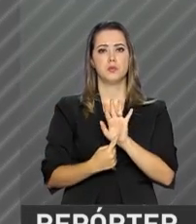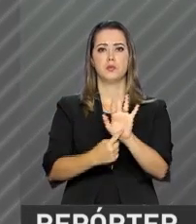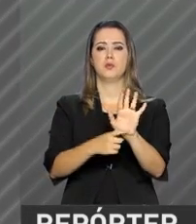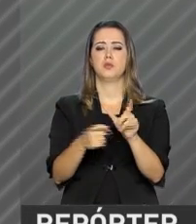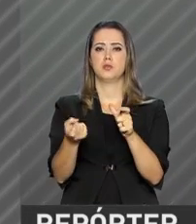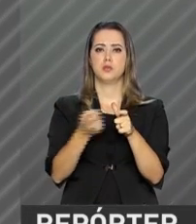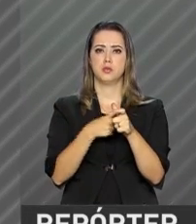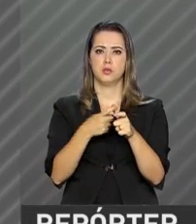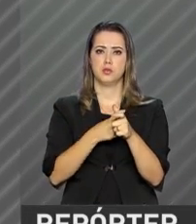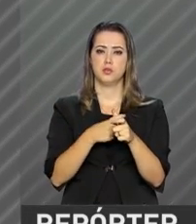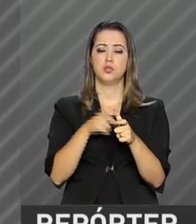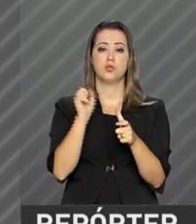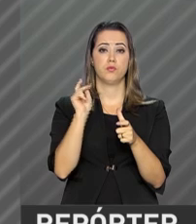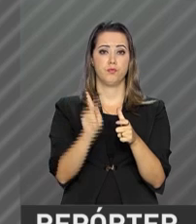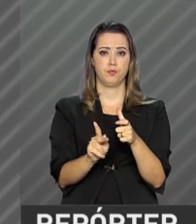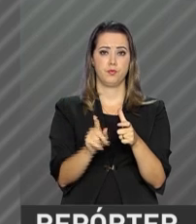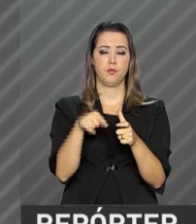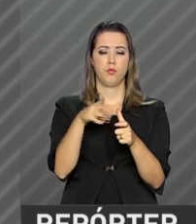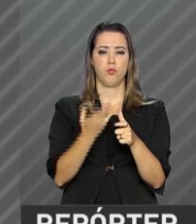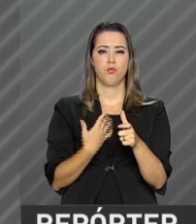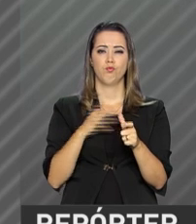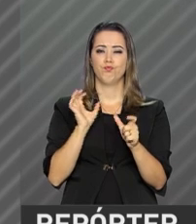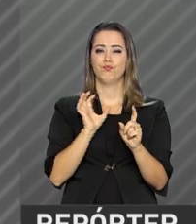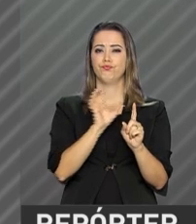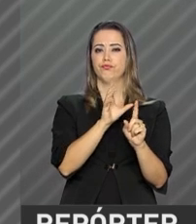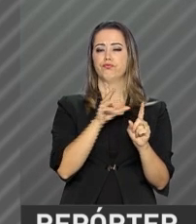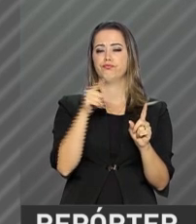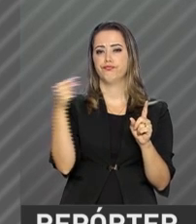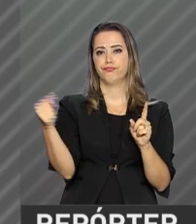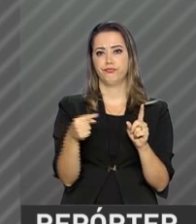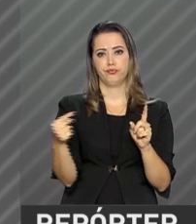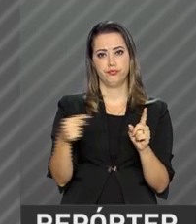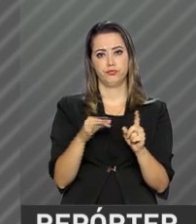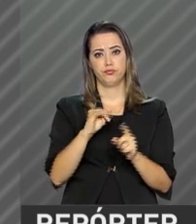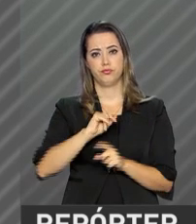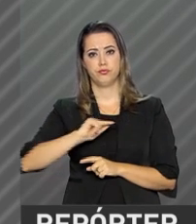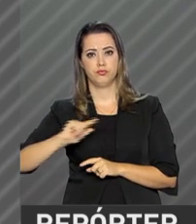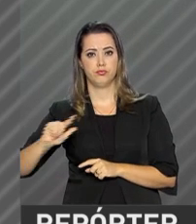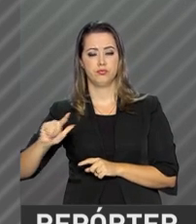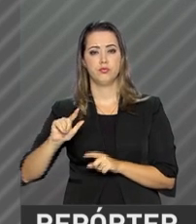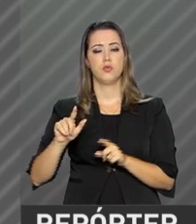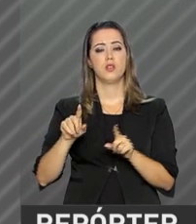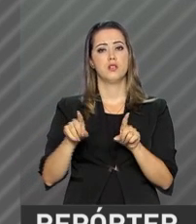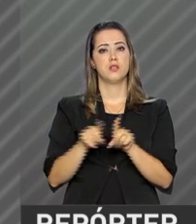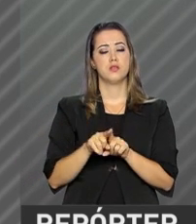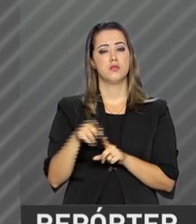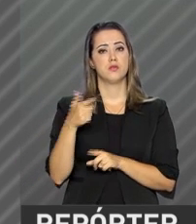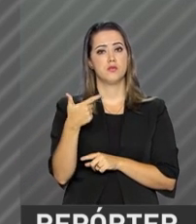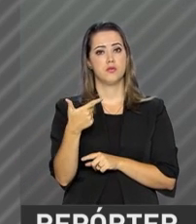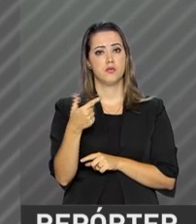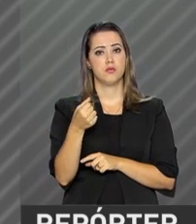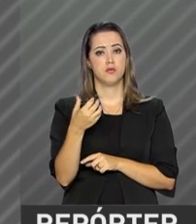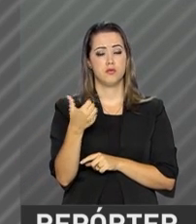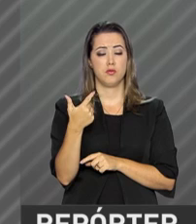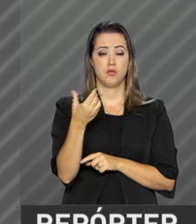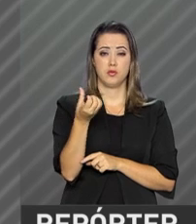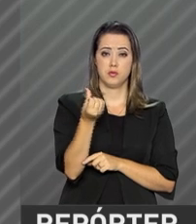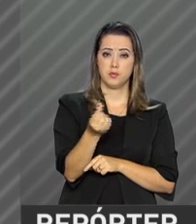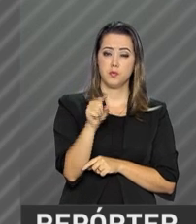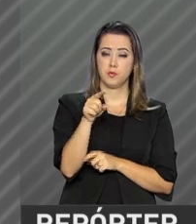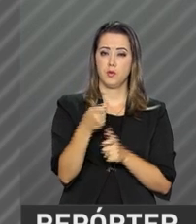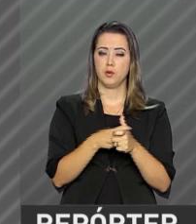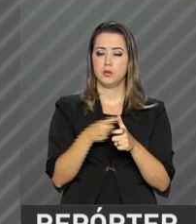déficit previdenciário afeta negativamente a avaliação fiscal e destaca que em 2016 esse